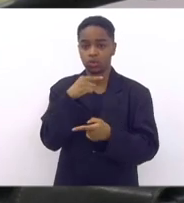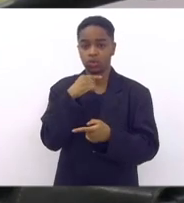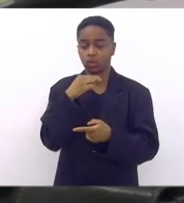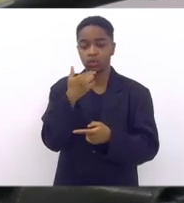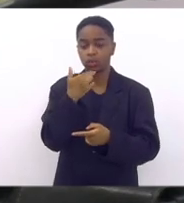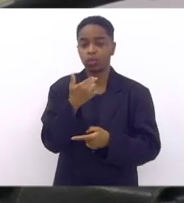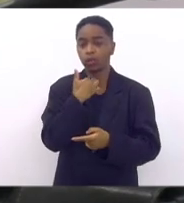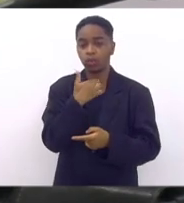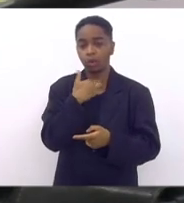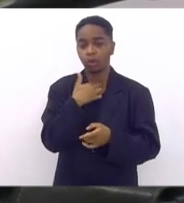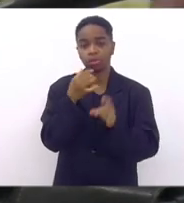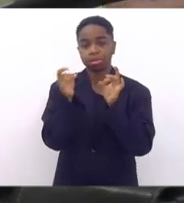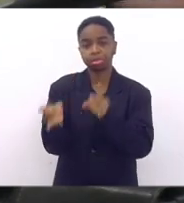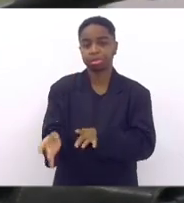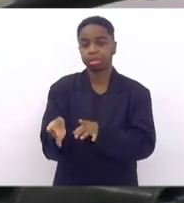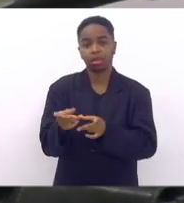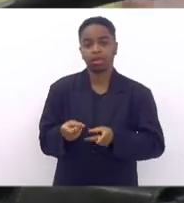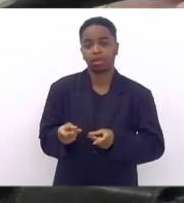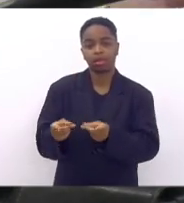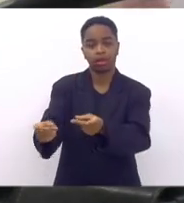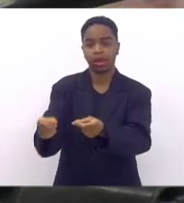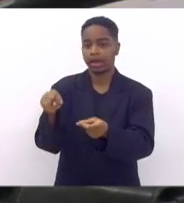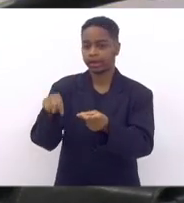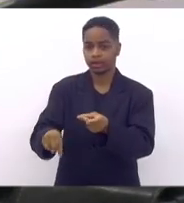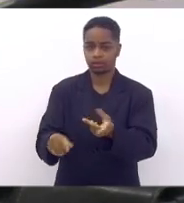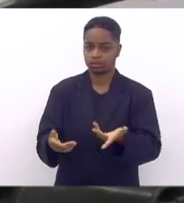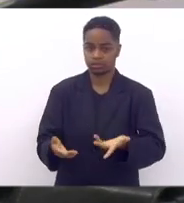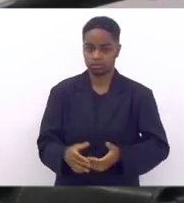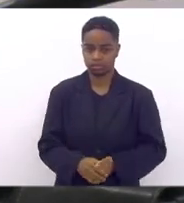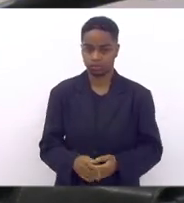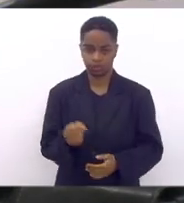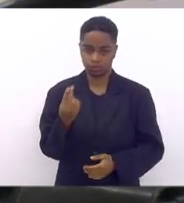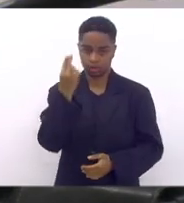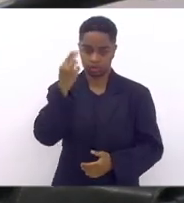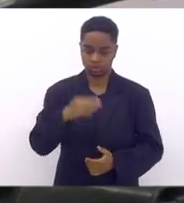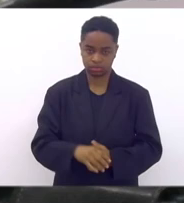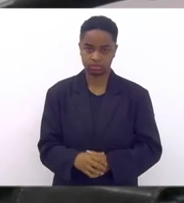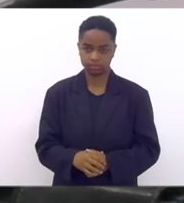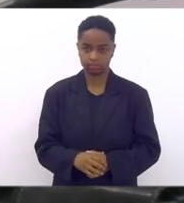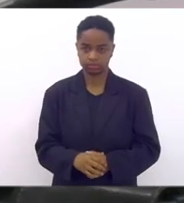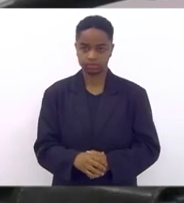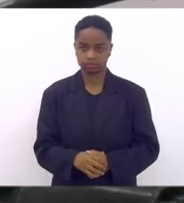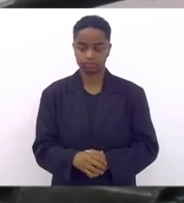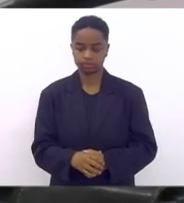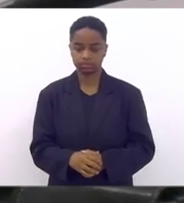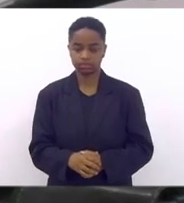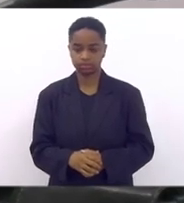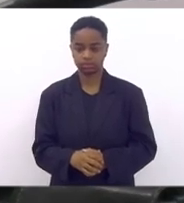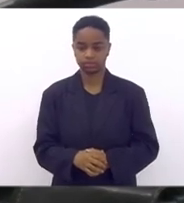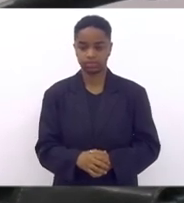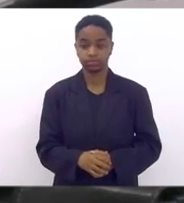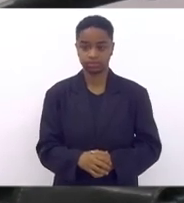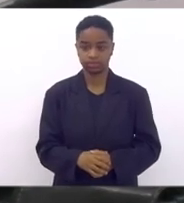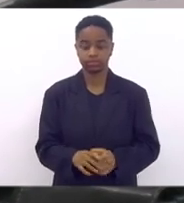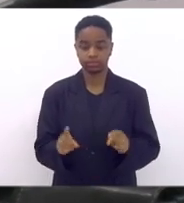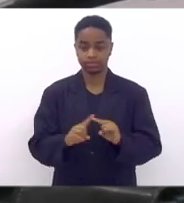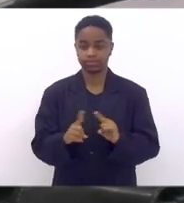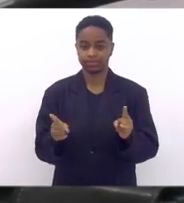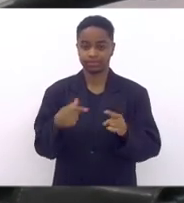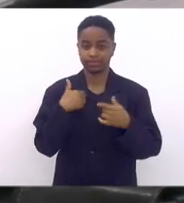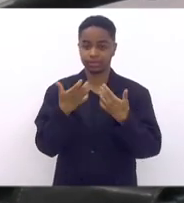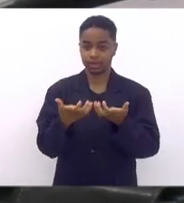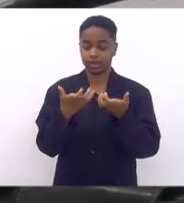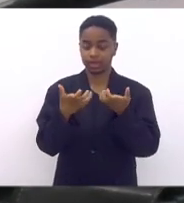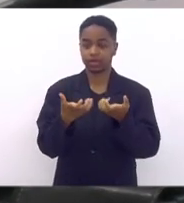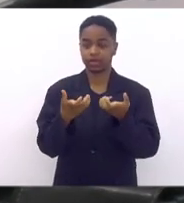abandonados afundados aqui na nossa Bel de Guanabara sem destino nenhum não tem como agora quero fazer um breve histórico da situação pertinente para os